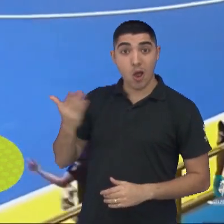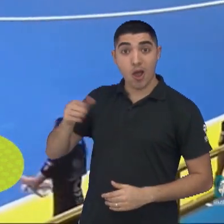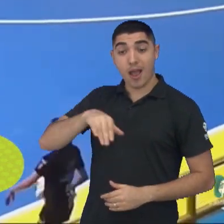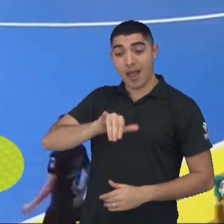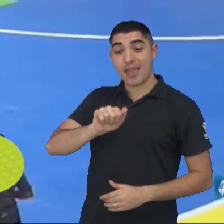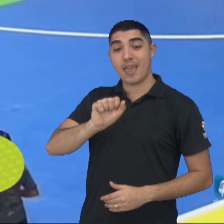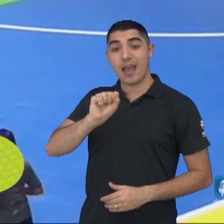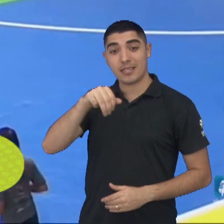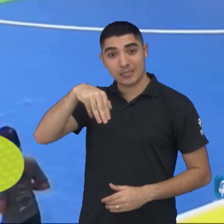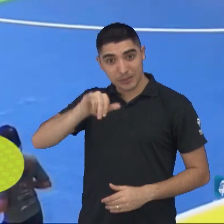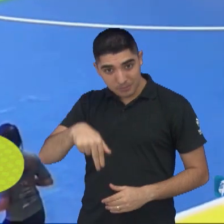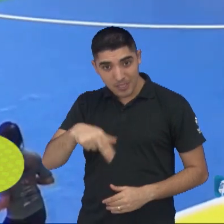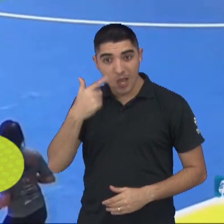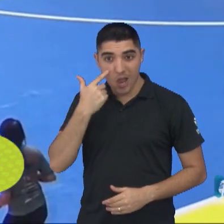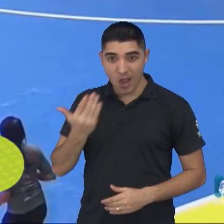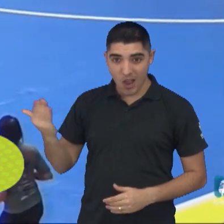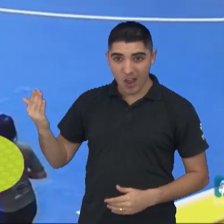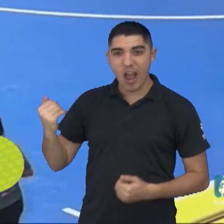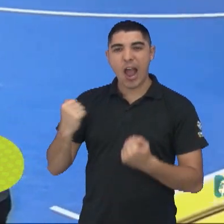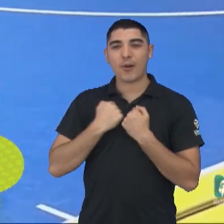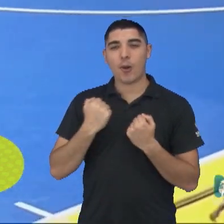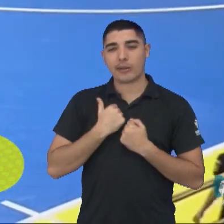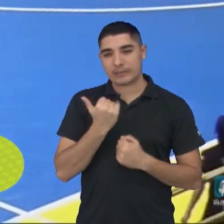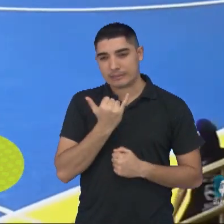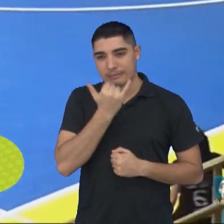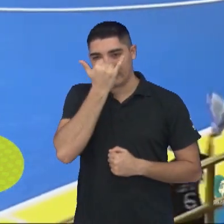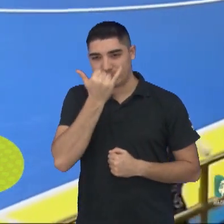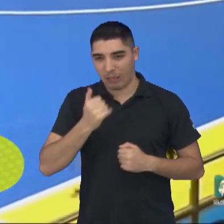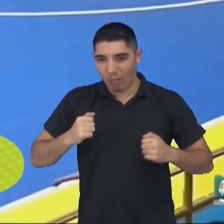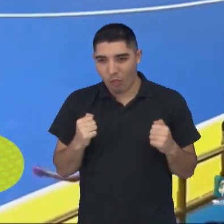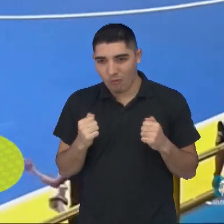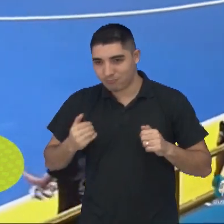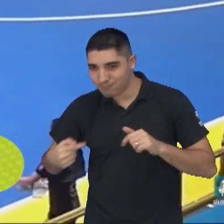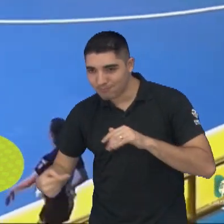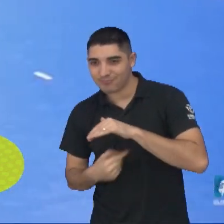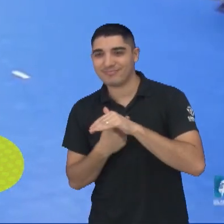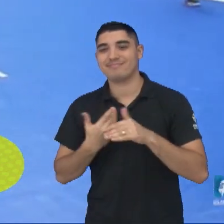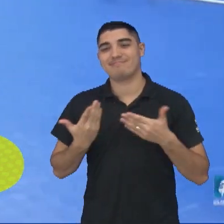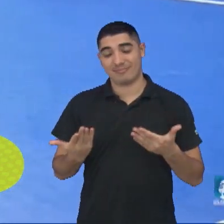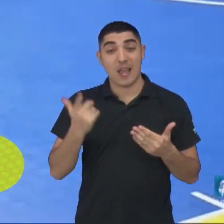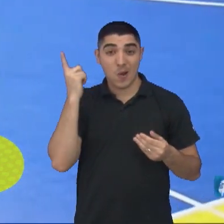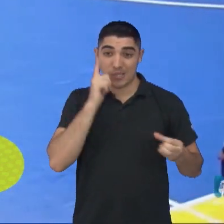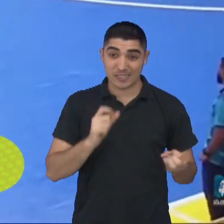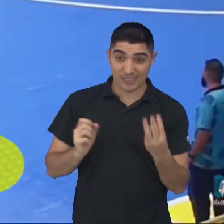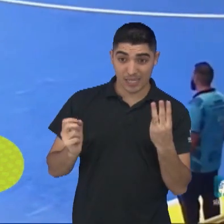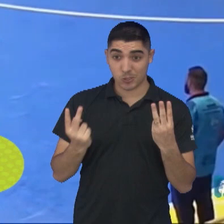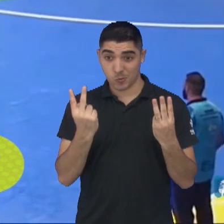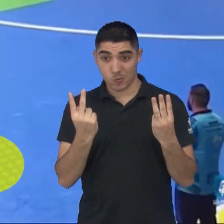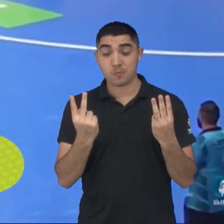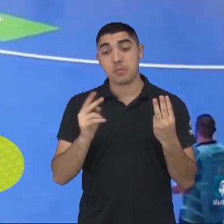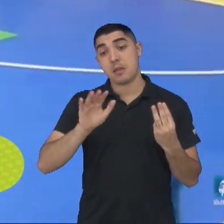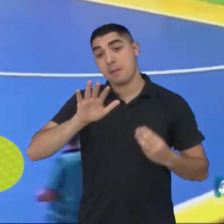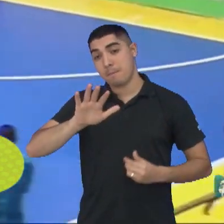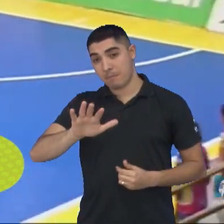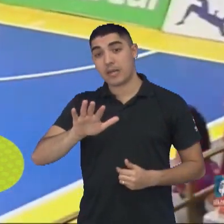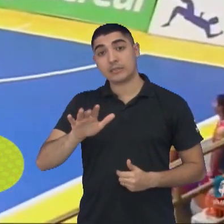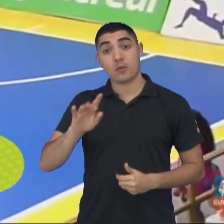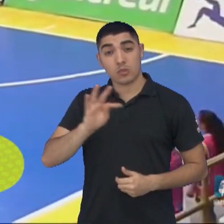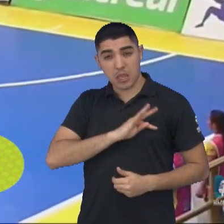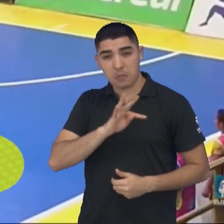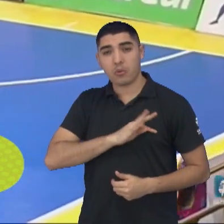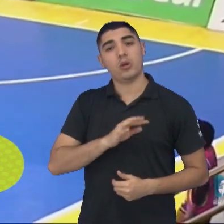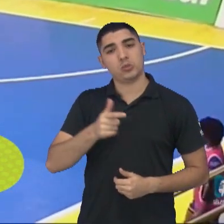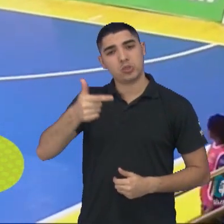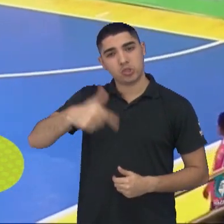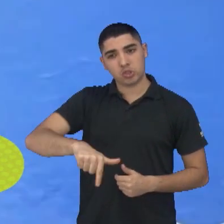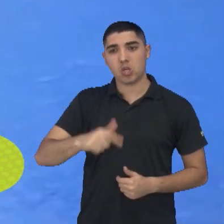de novo ó segundo a goleirinha dá uma contribuída aí do Taboão passou por baixo dela três a dois pro São José placar no primeiro tempo só que aí ó o Taboão foi lá